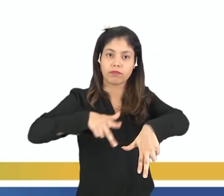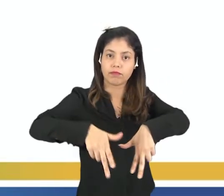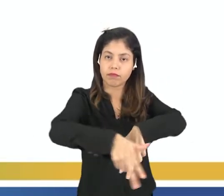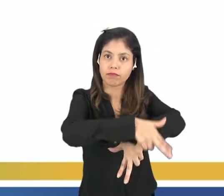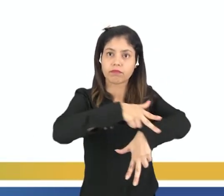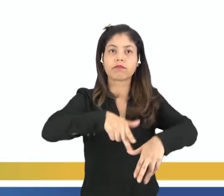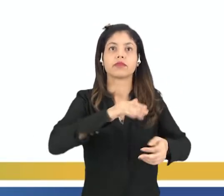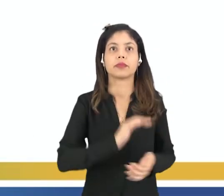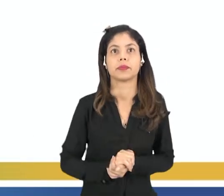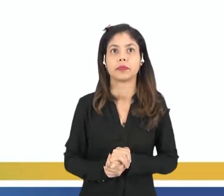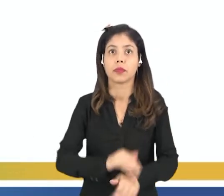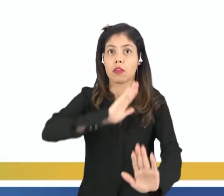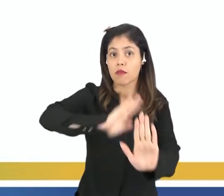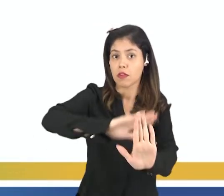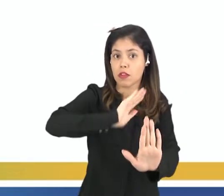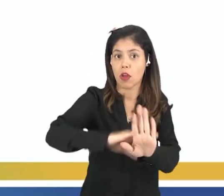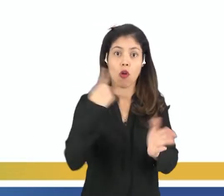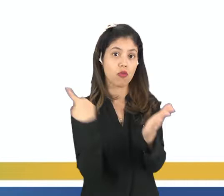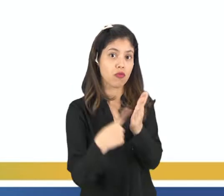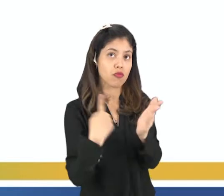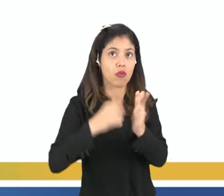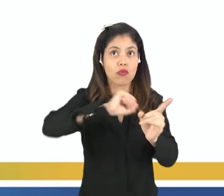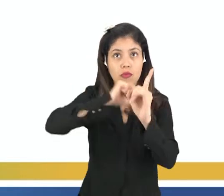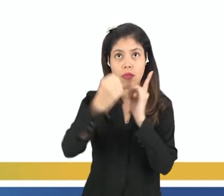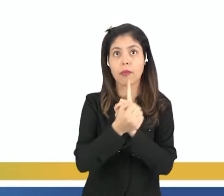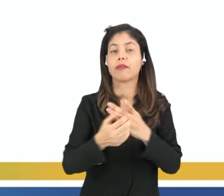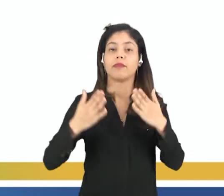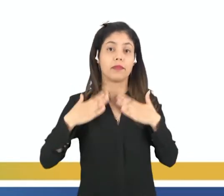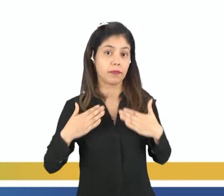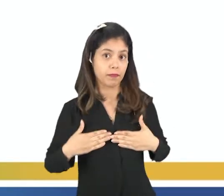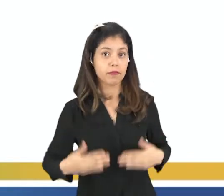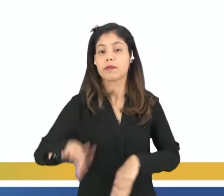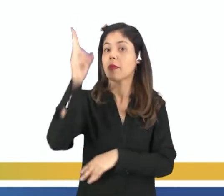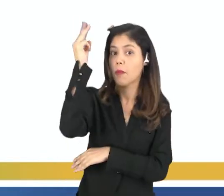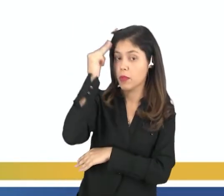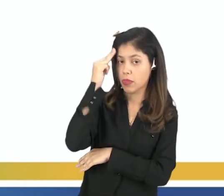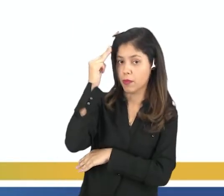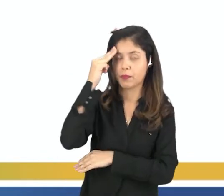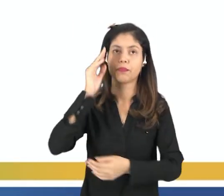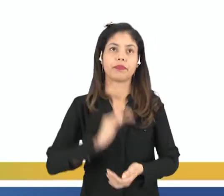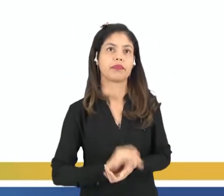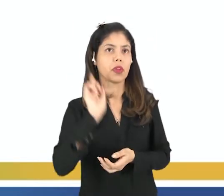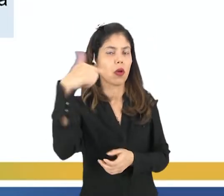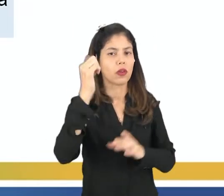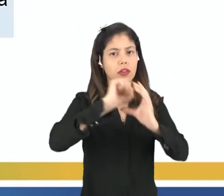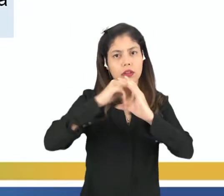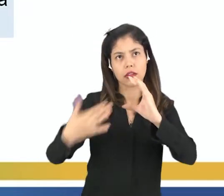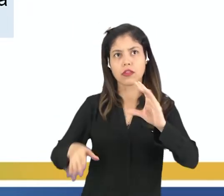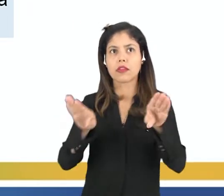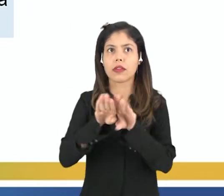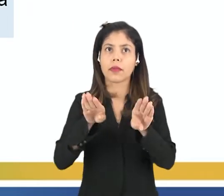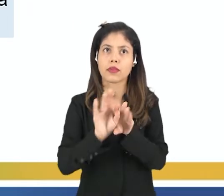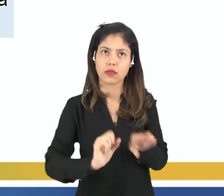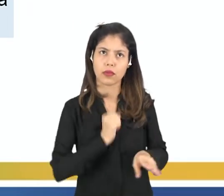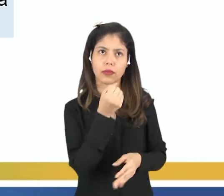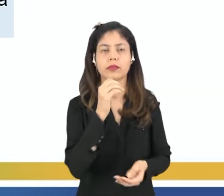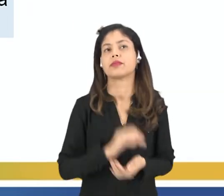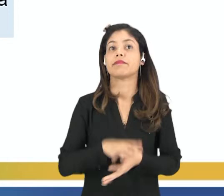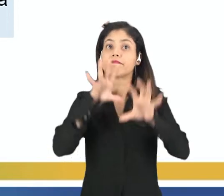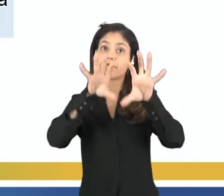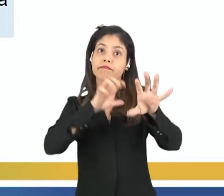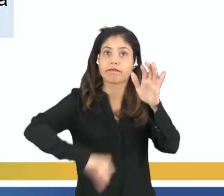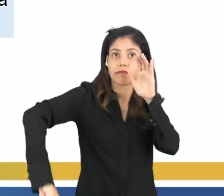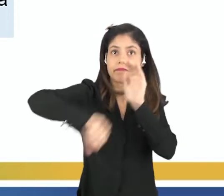religião, ideologia ou condição social, física ou mental. Outra característica dos crimes de ódio. Nesse